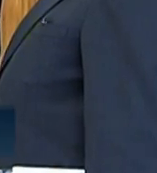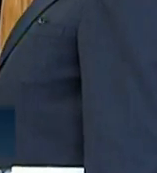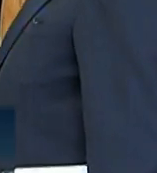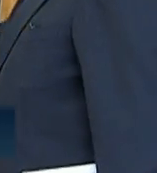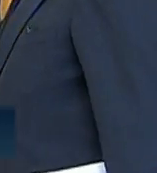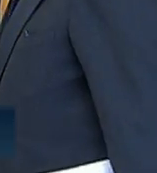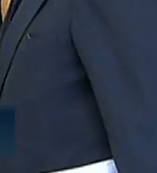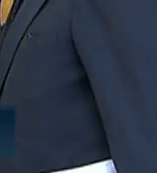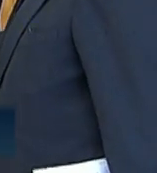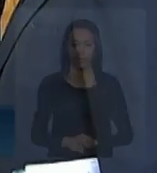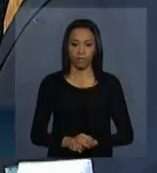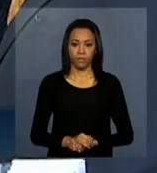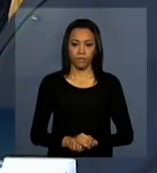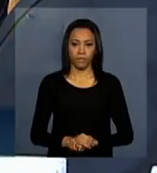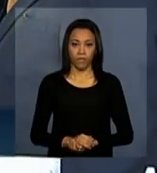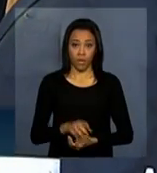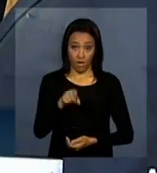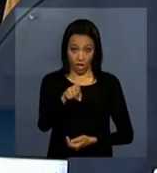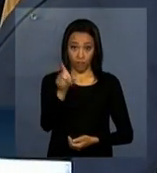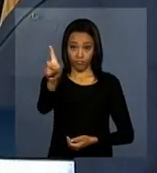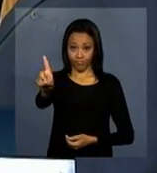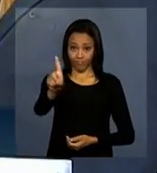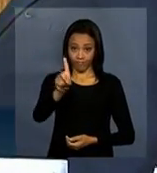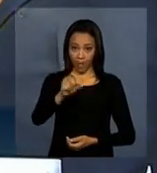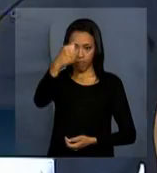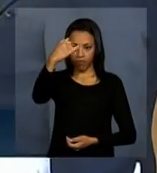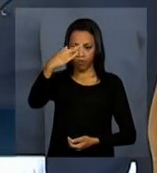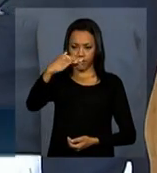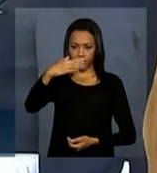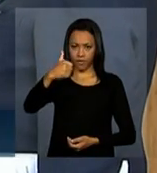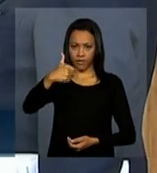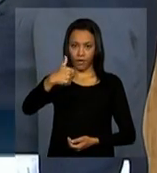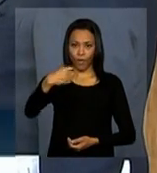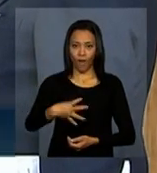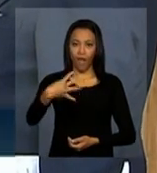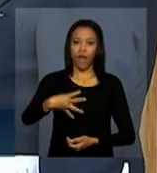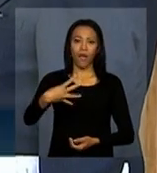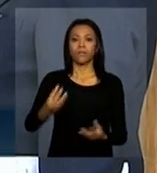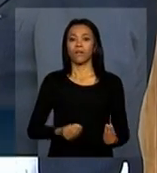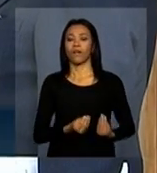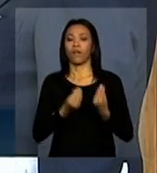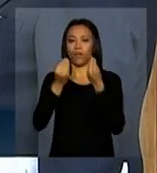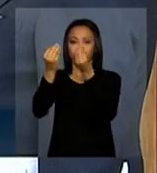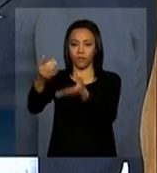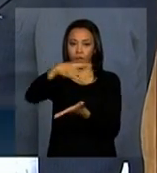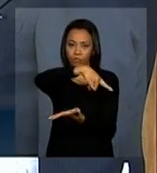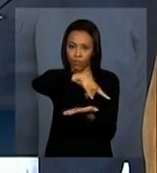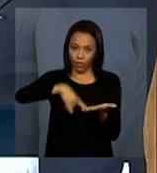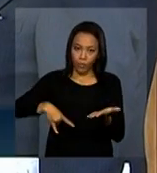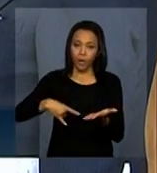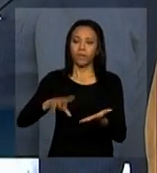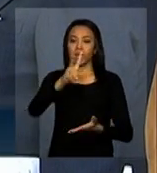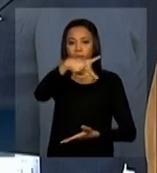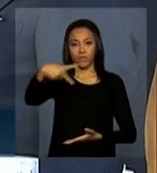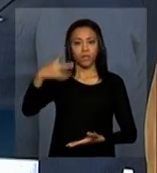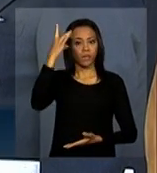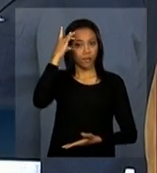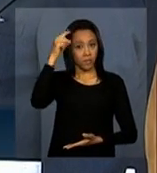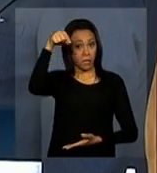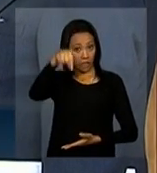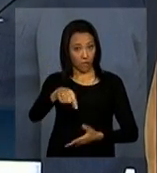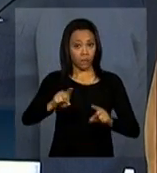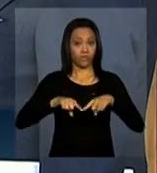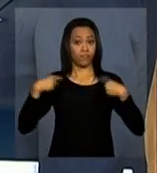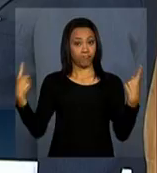O embaixador da Suíça é o 14º a entregar sua carta credencial à presidenta Dilma Rousseff nesta